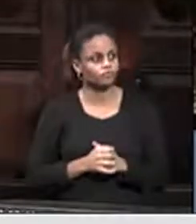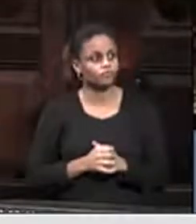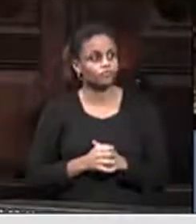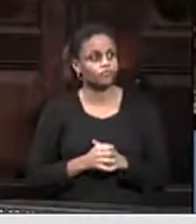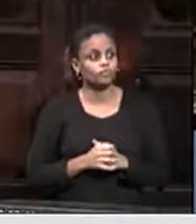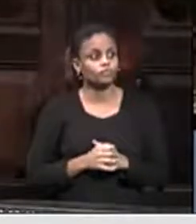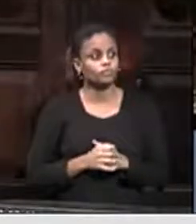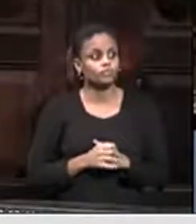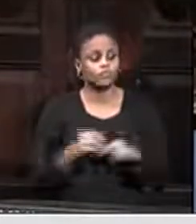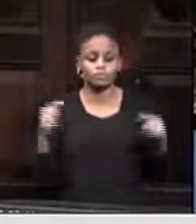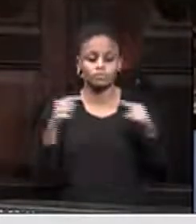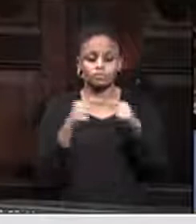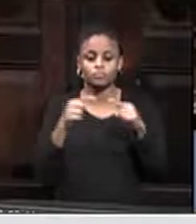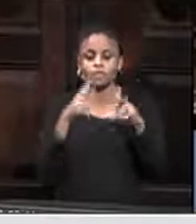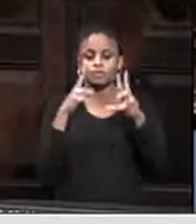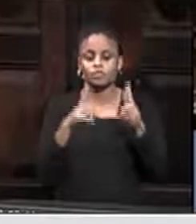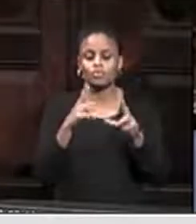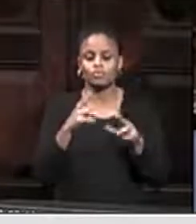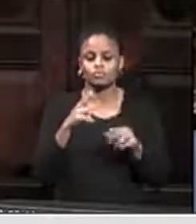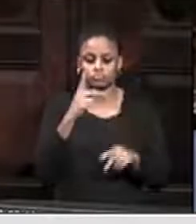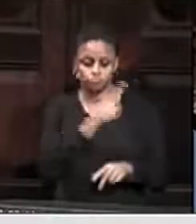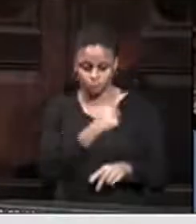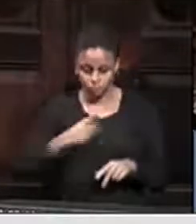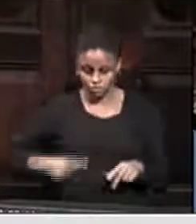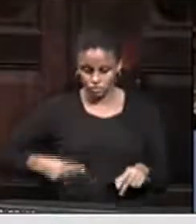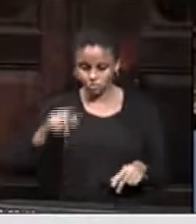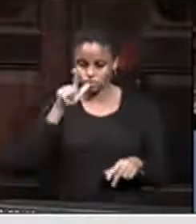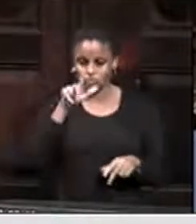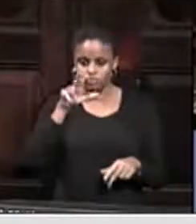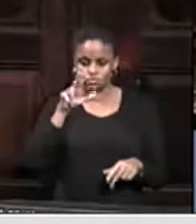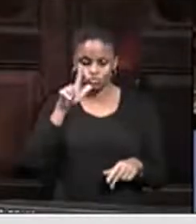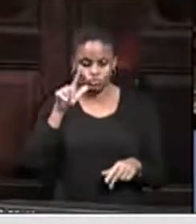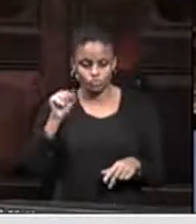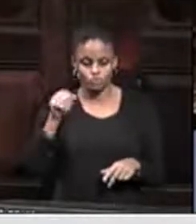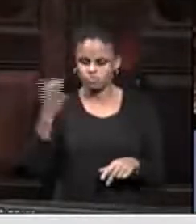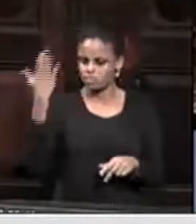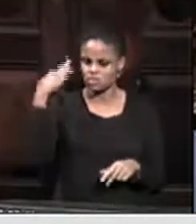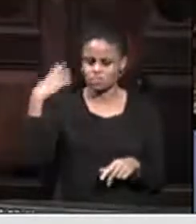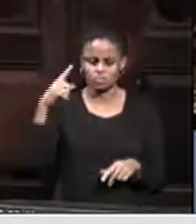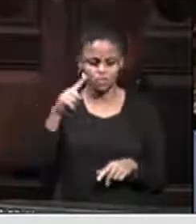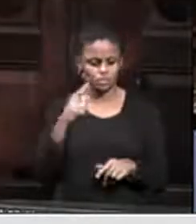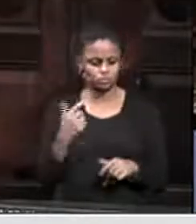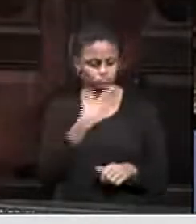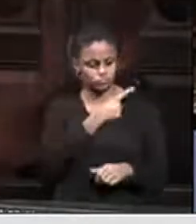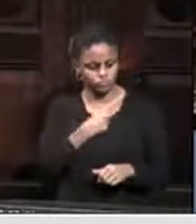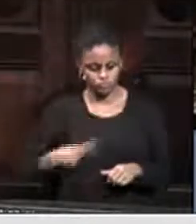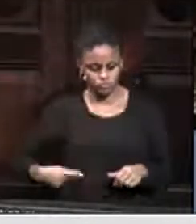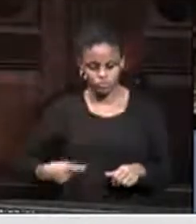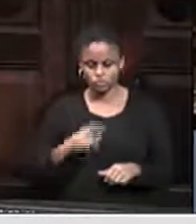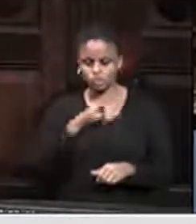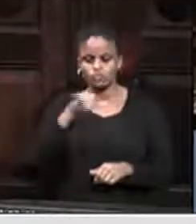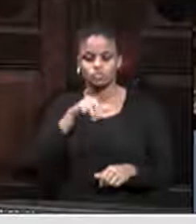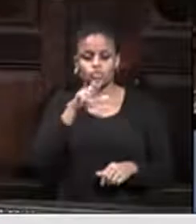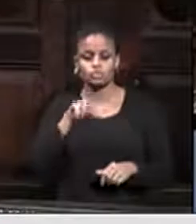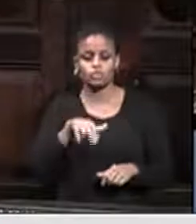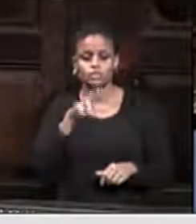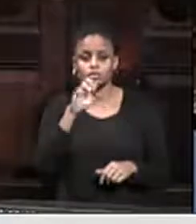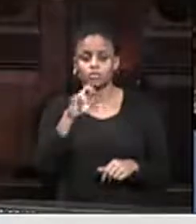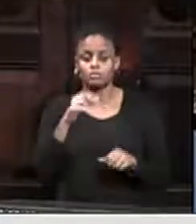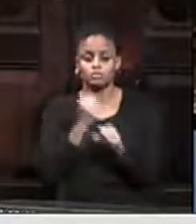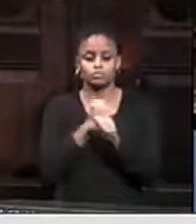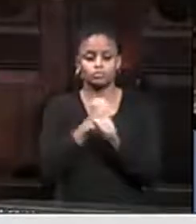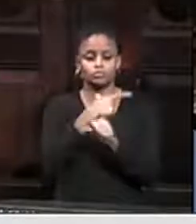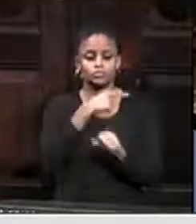presidente Luiz Inácio Lula da Silva, que, quando assumiu a presidência da República, em janeiro de 2003,